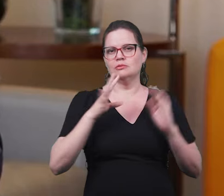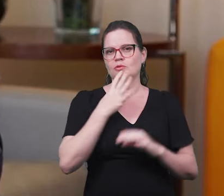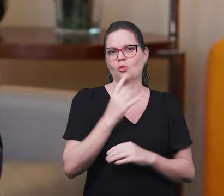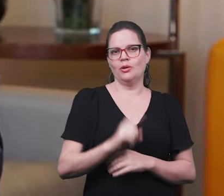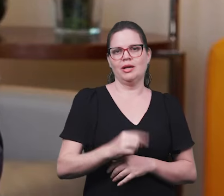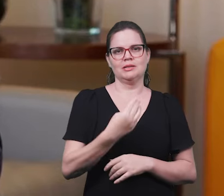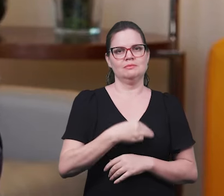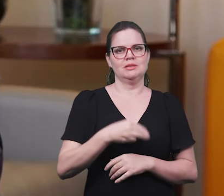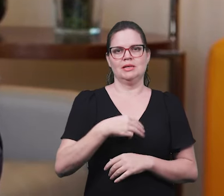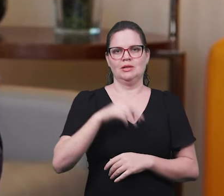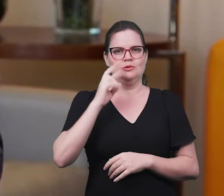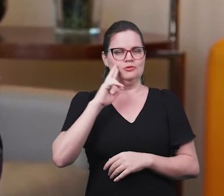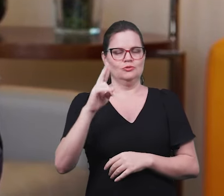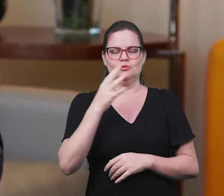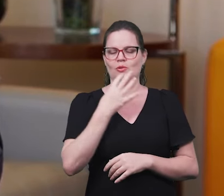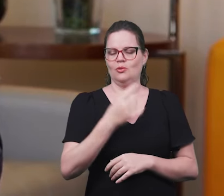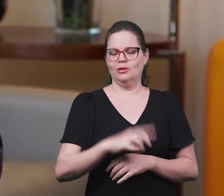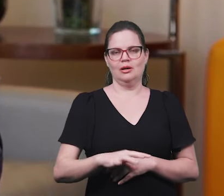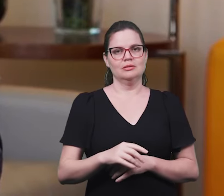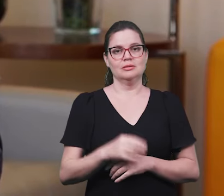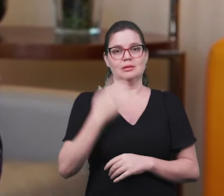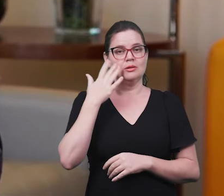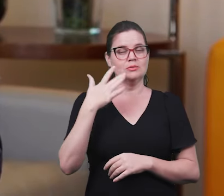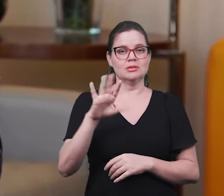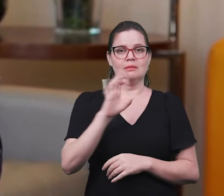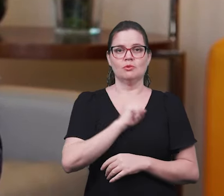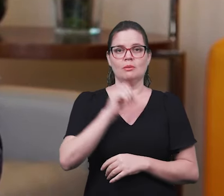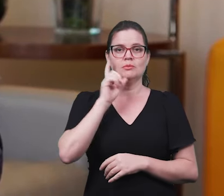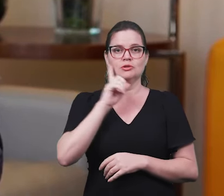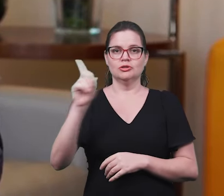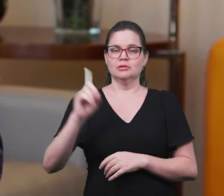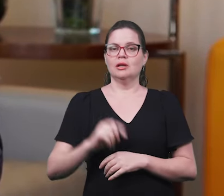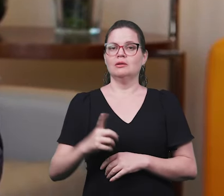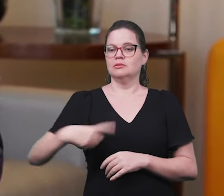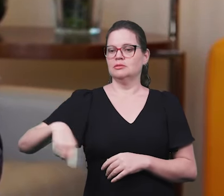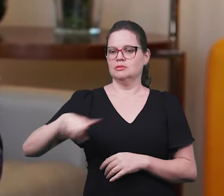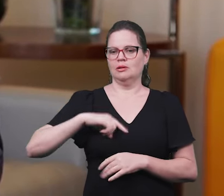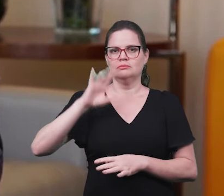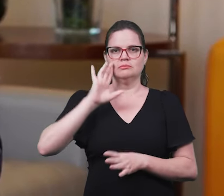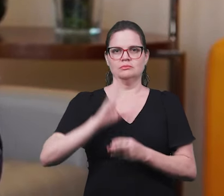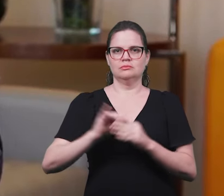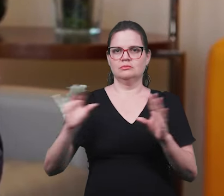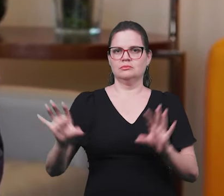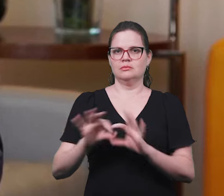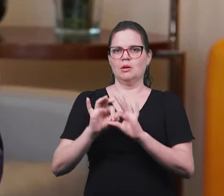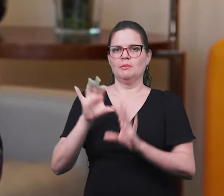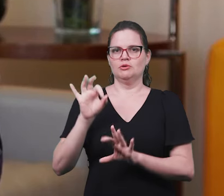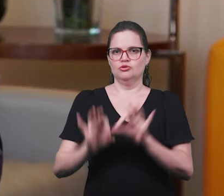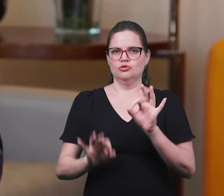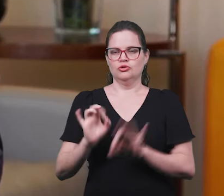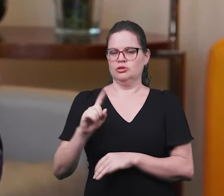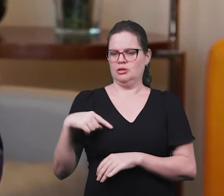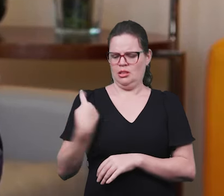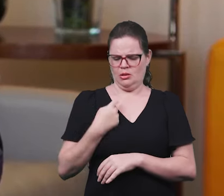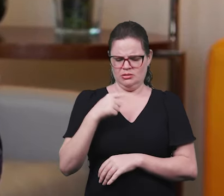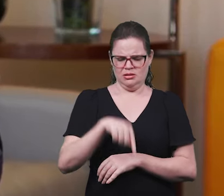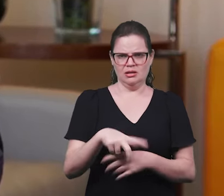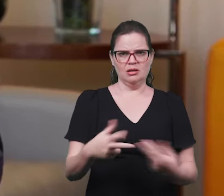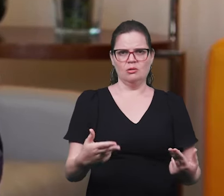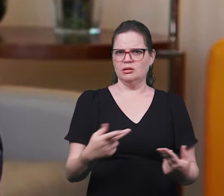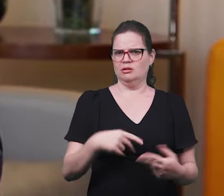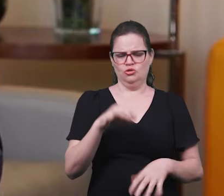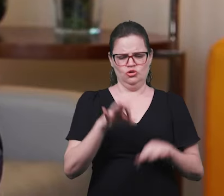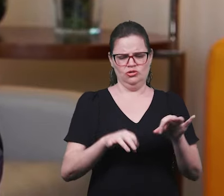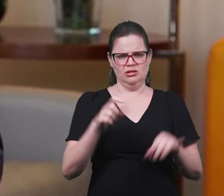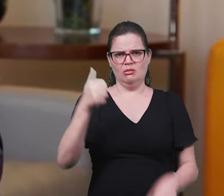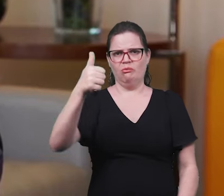conhecem ainda a misericórdia do Senhor, a misericórdia, o amor de Deus que está ligado a uma justiça, não a nossa justiça como trapo